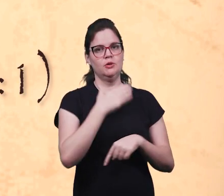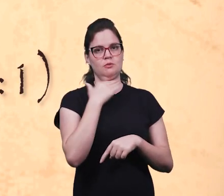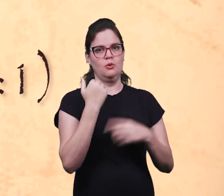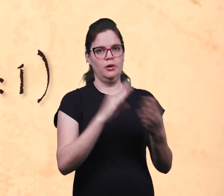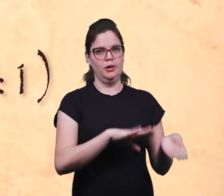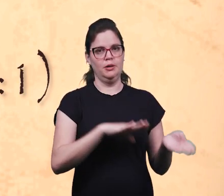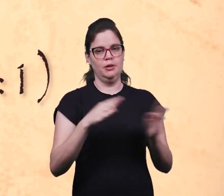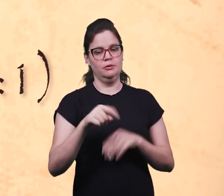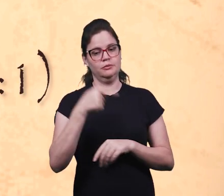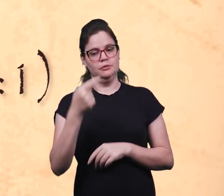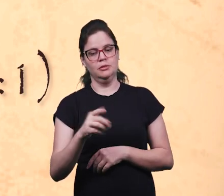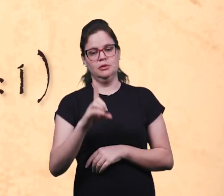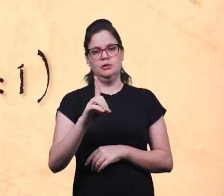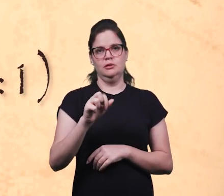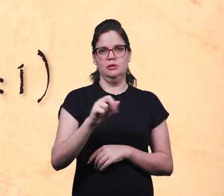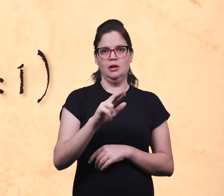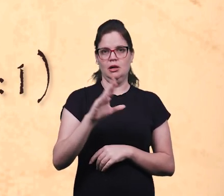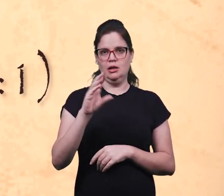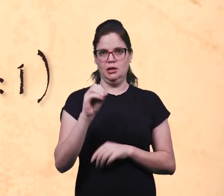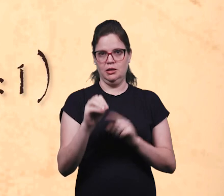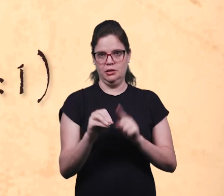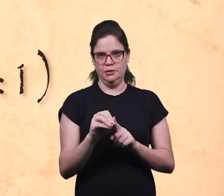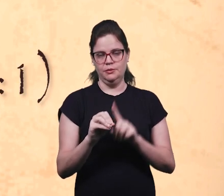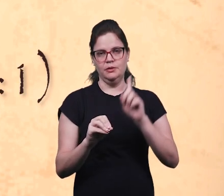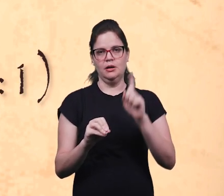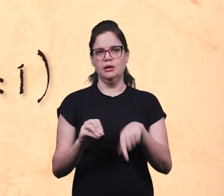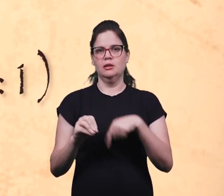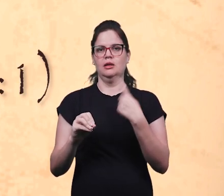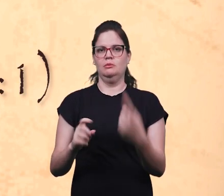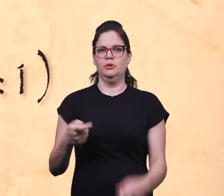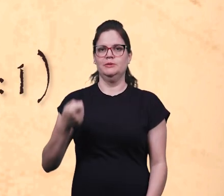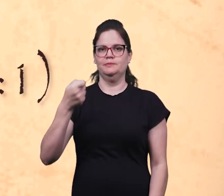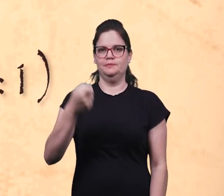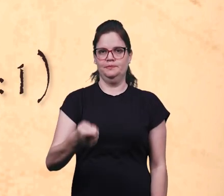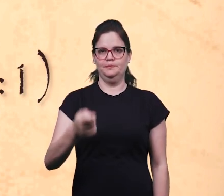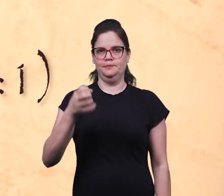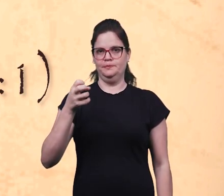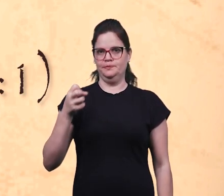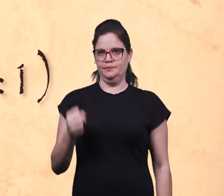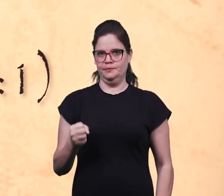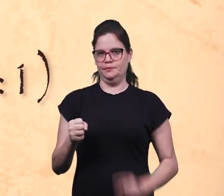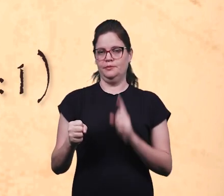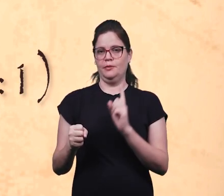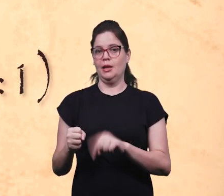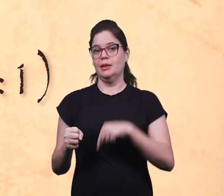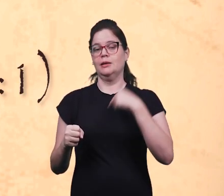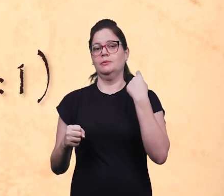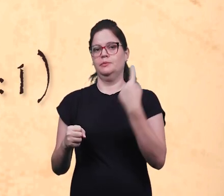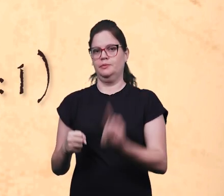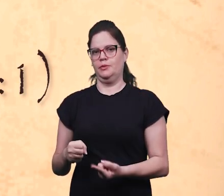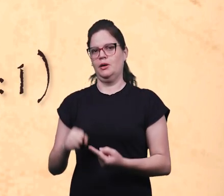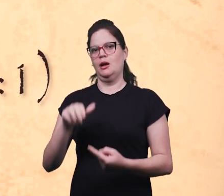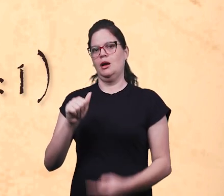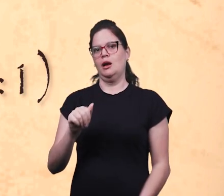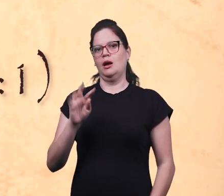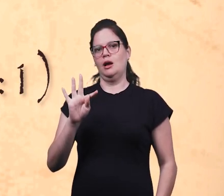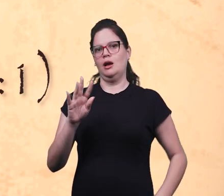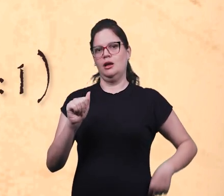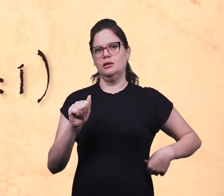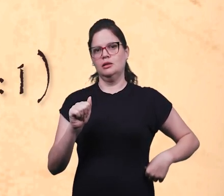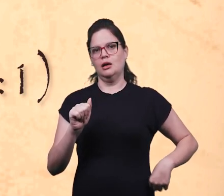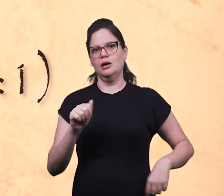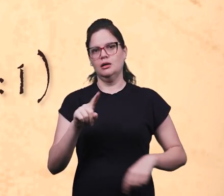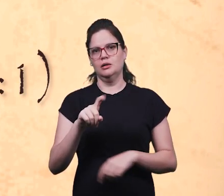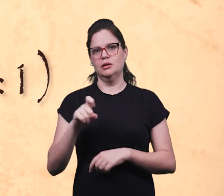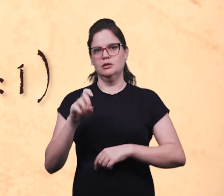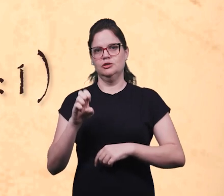Dario. Depois aparece Xerxes. E o seu sucessor, parece que